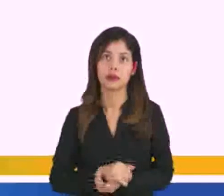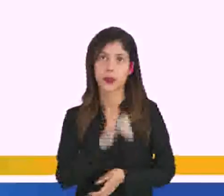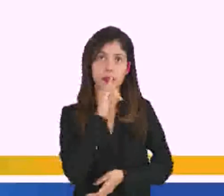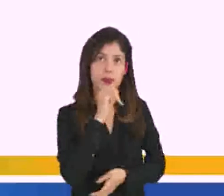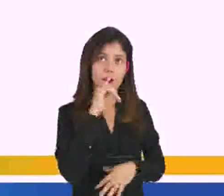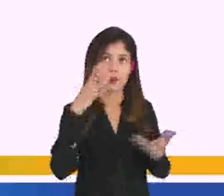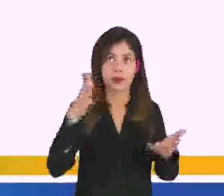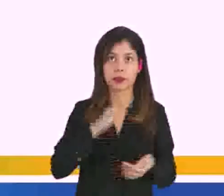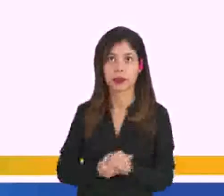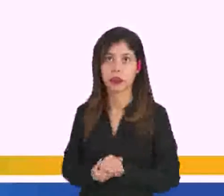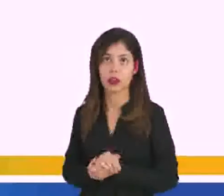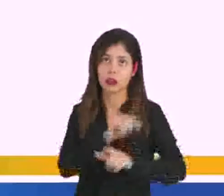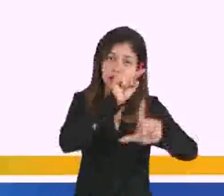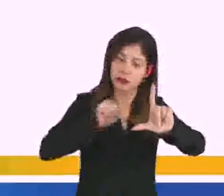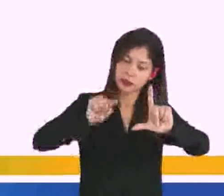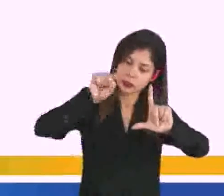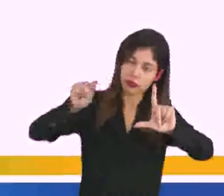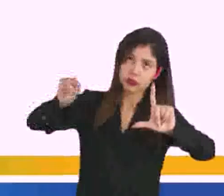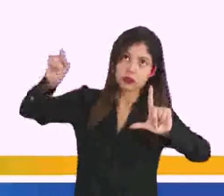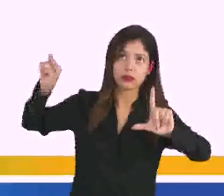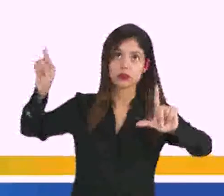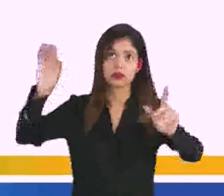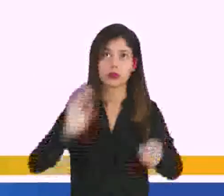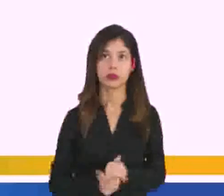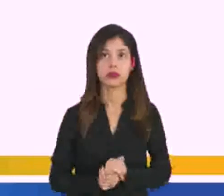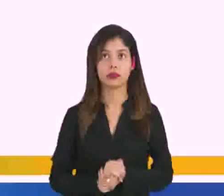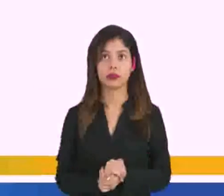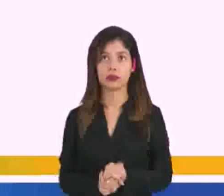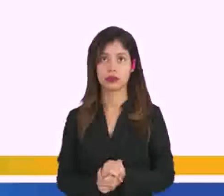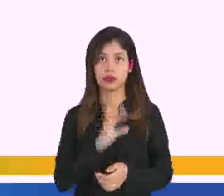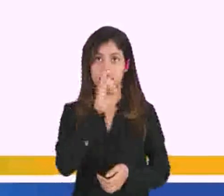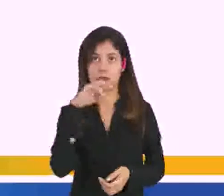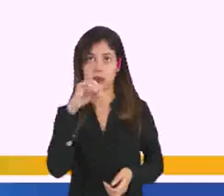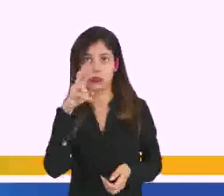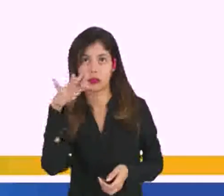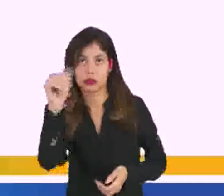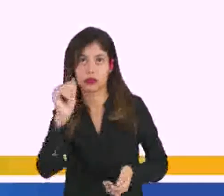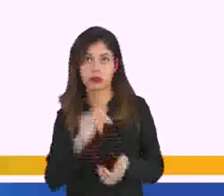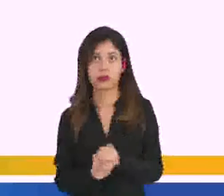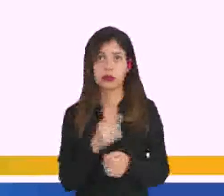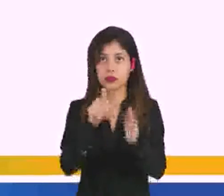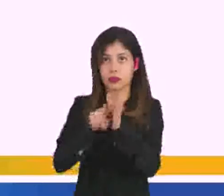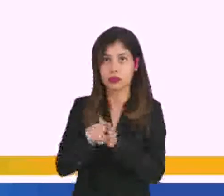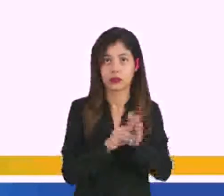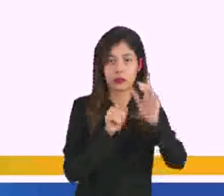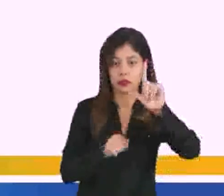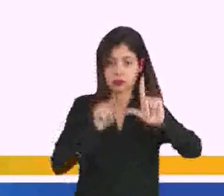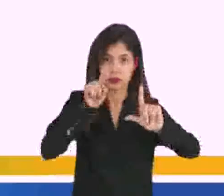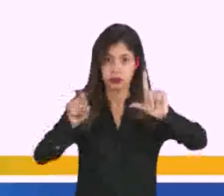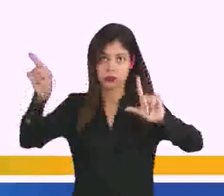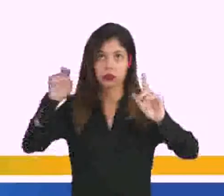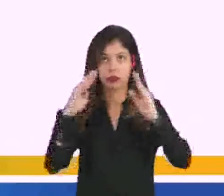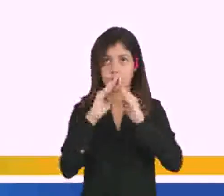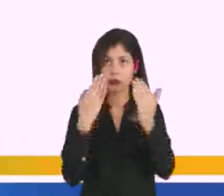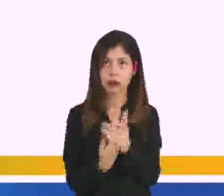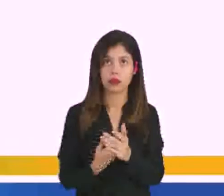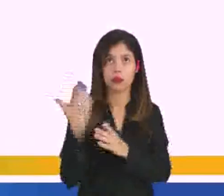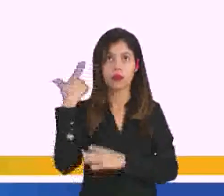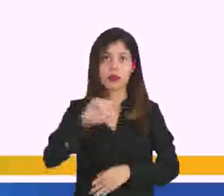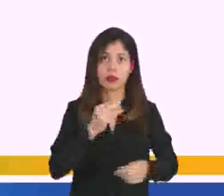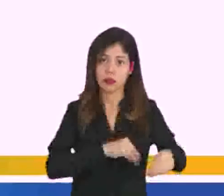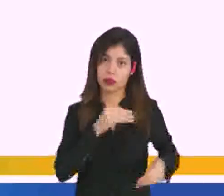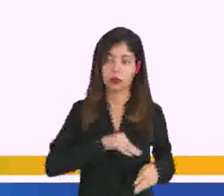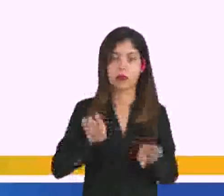censitária. Então, exemplos aí de pesquisa censitária seriam censo demográfico, pesquisa sobre nível escolar, ganho